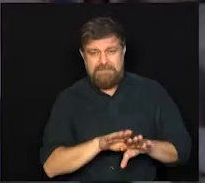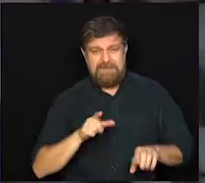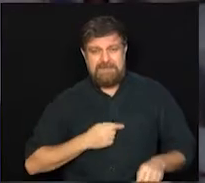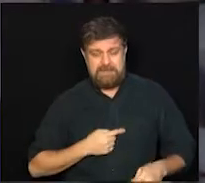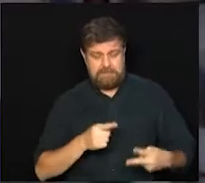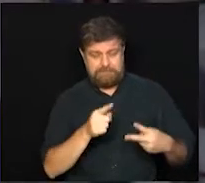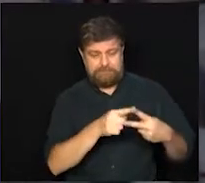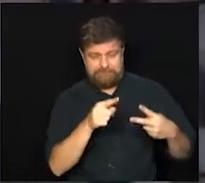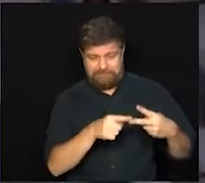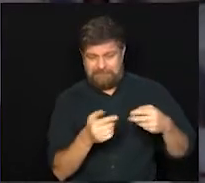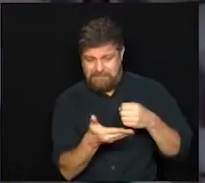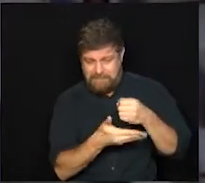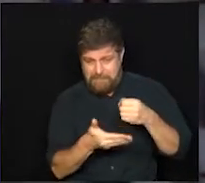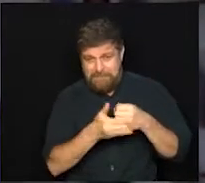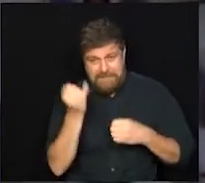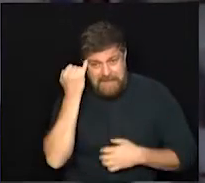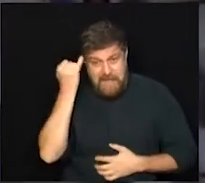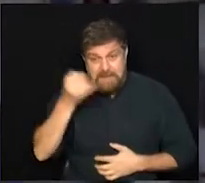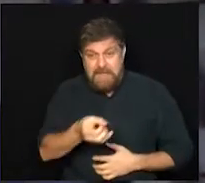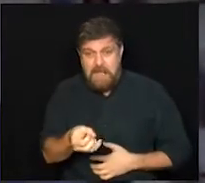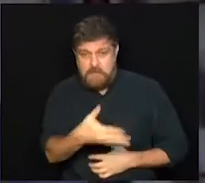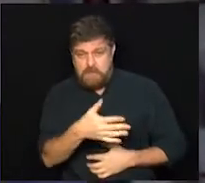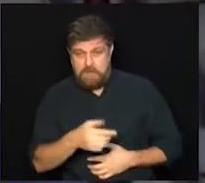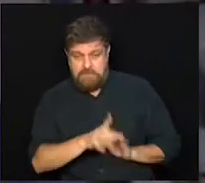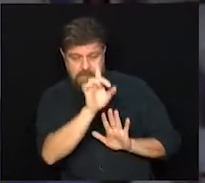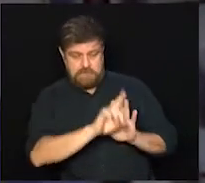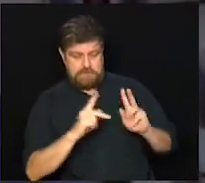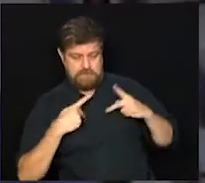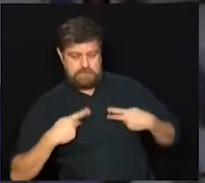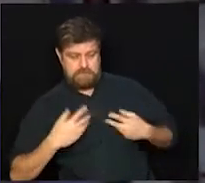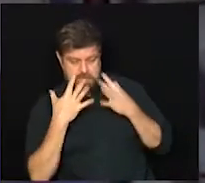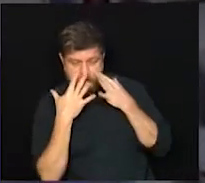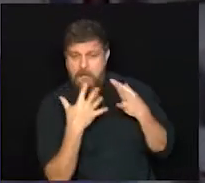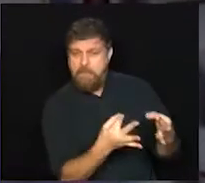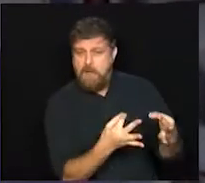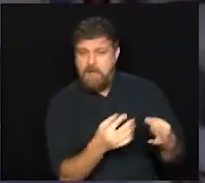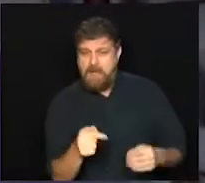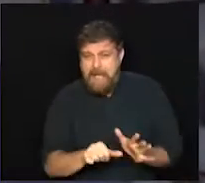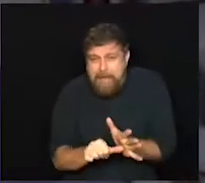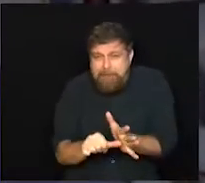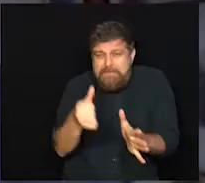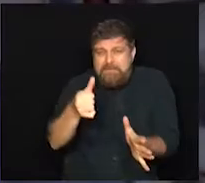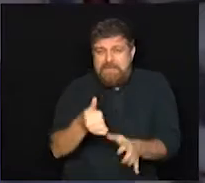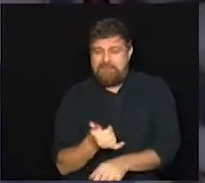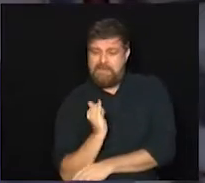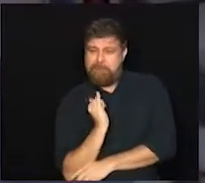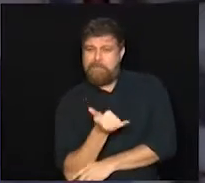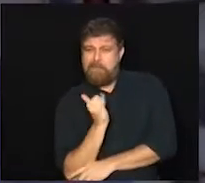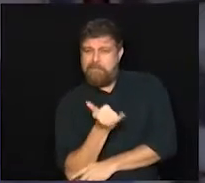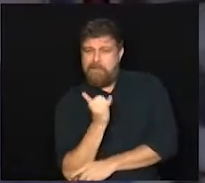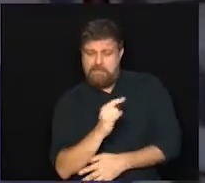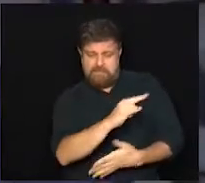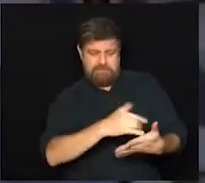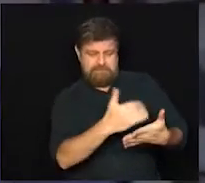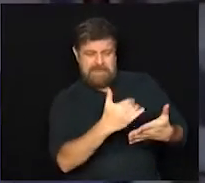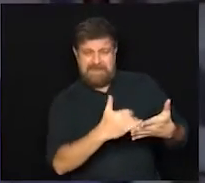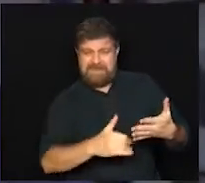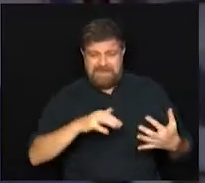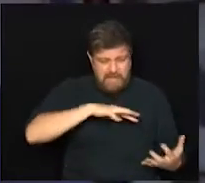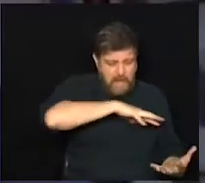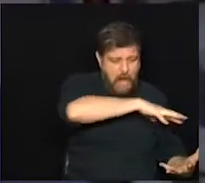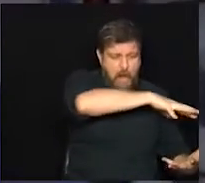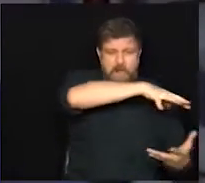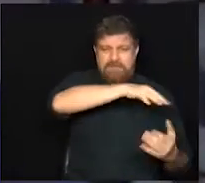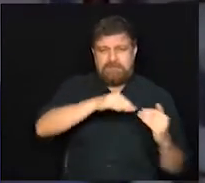questões fundamentais para se olhar os direitos humanos. Ela fala pela primeira vez na universalidade e